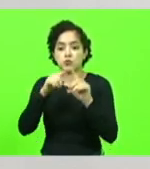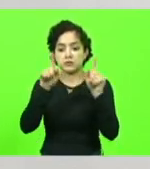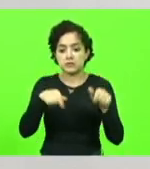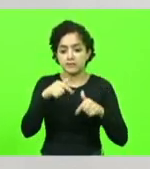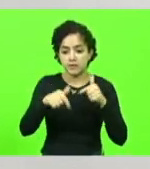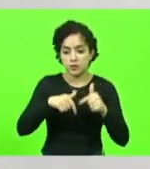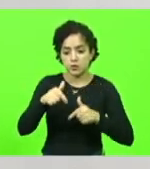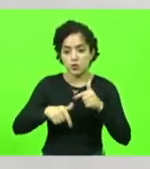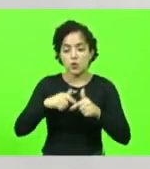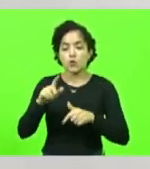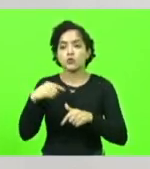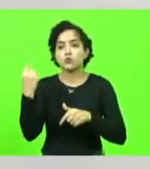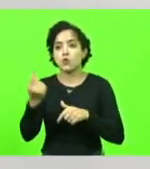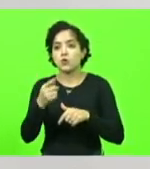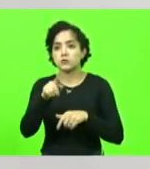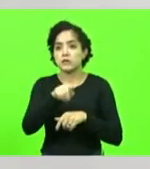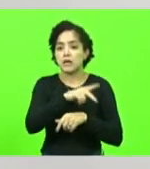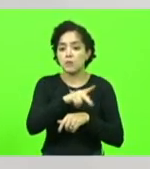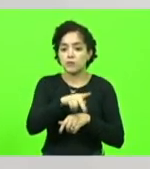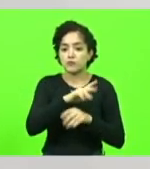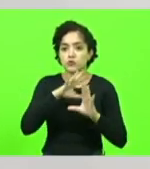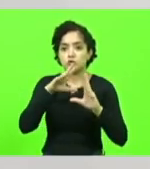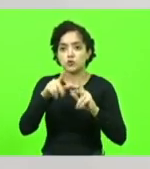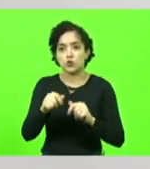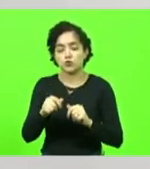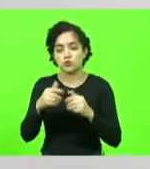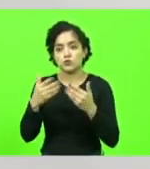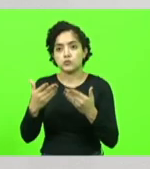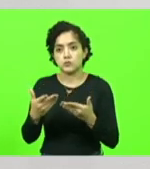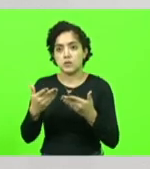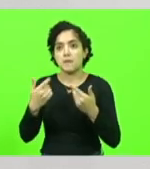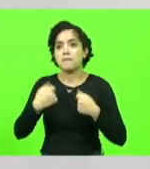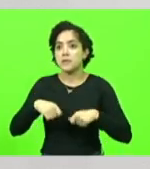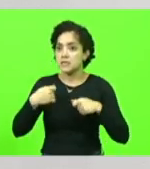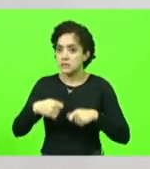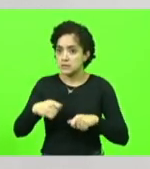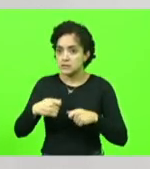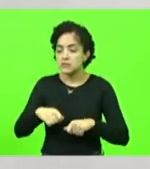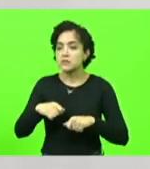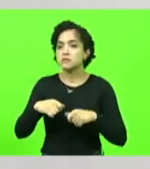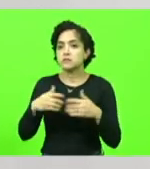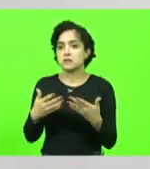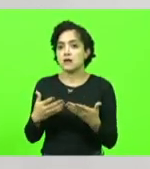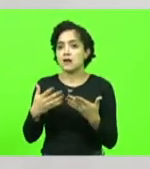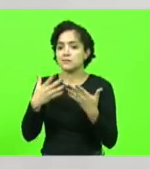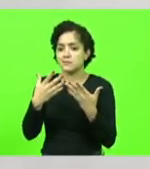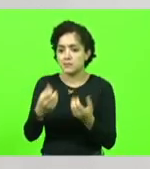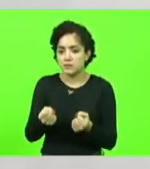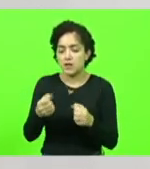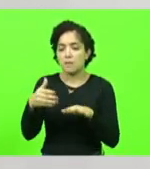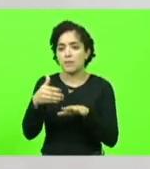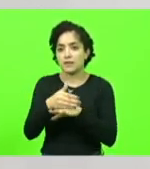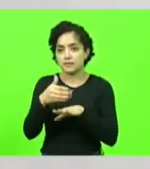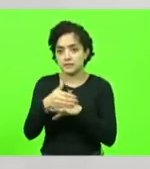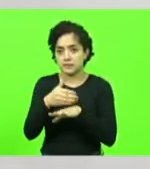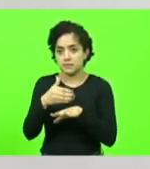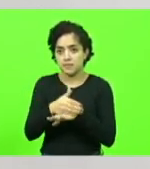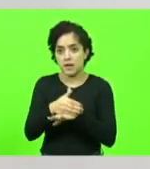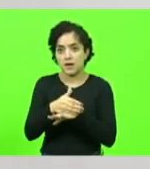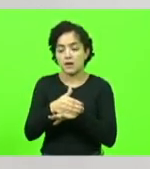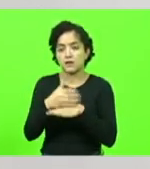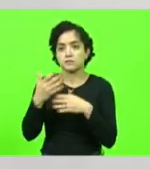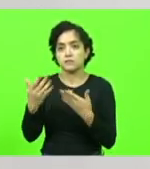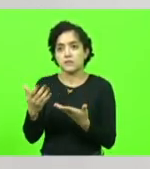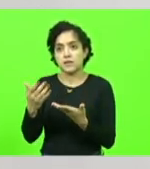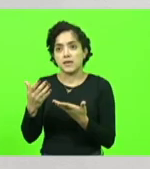aqui, o educador, todos vamos ter que estar dispostos também a participar dessa mudança. É uma ilusão